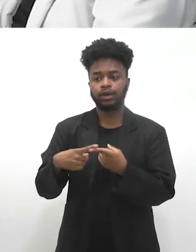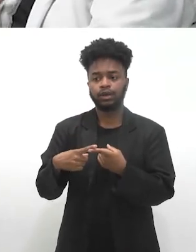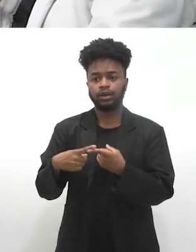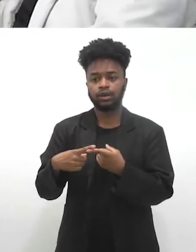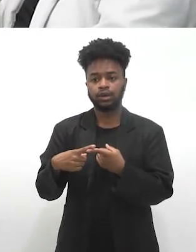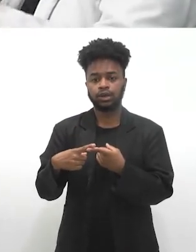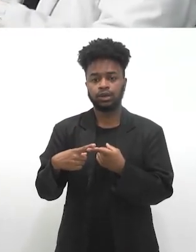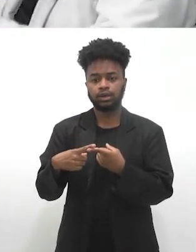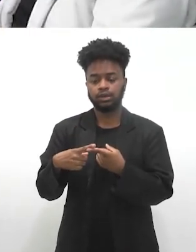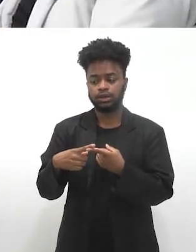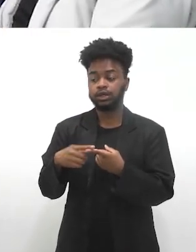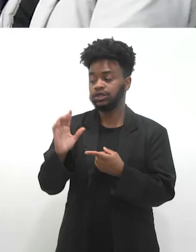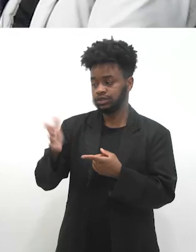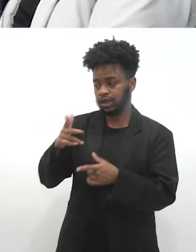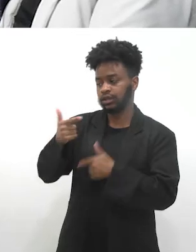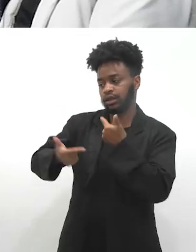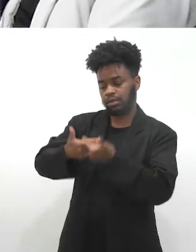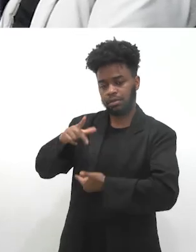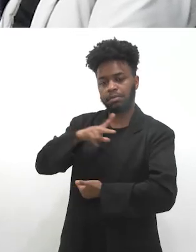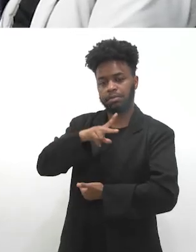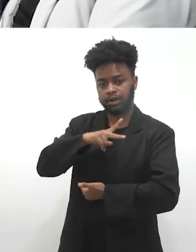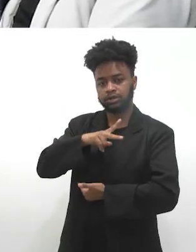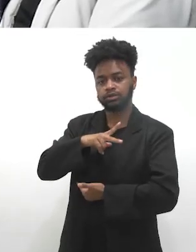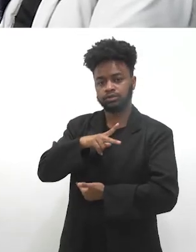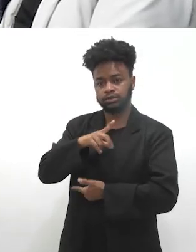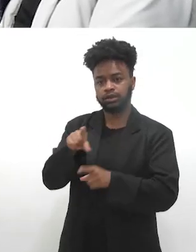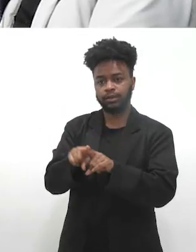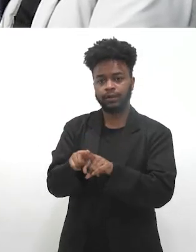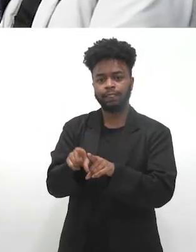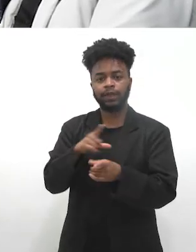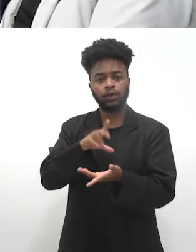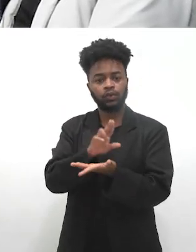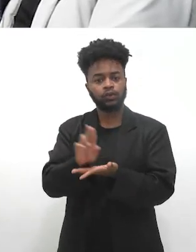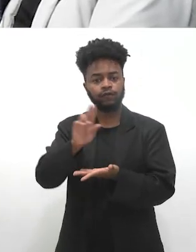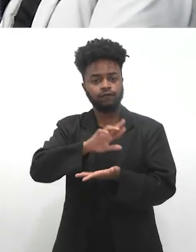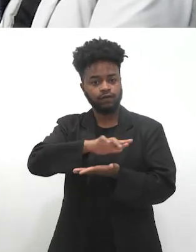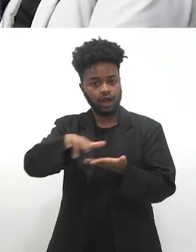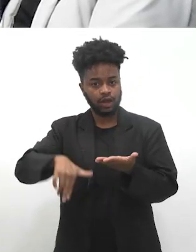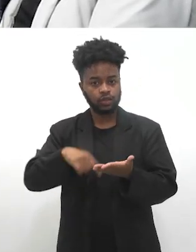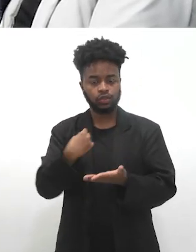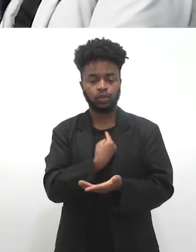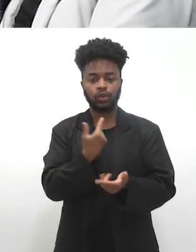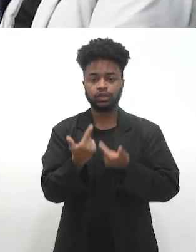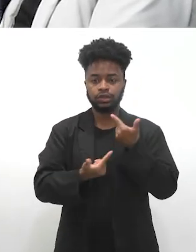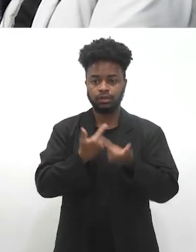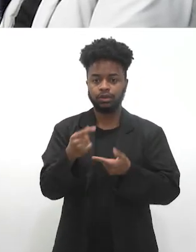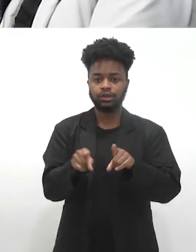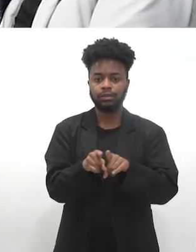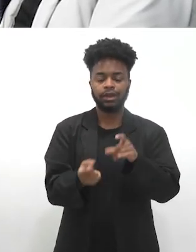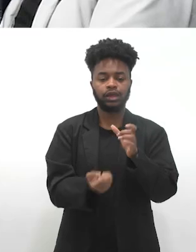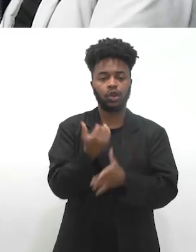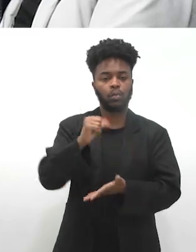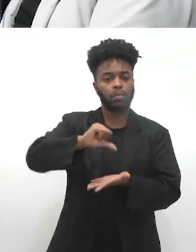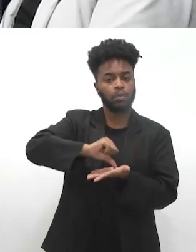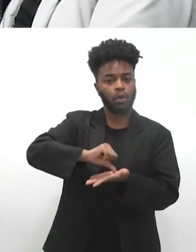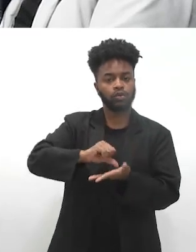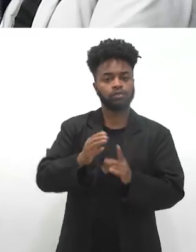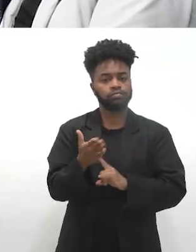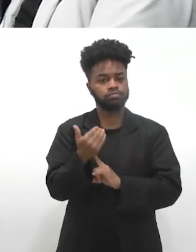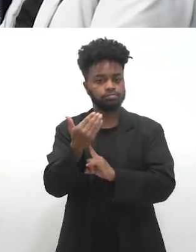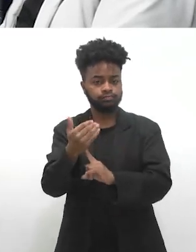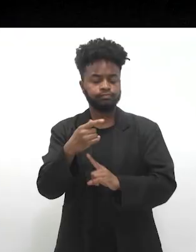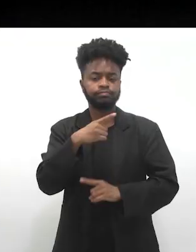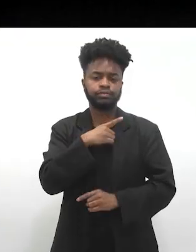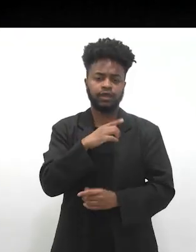conta de... Não, nós trabalhamos com parcerias privadas também. Sim. Há várias universidades, nós estamos trabalhando, criando um polo